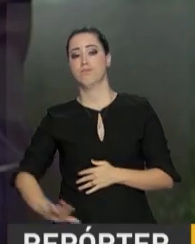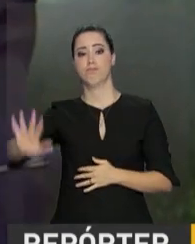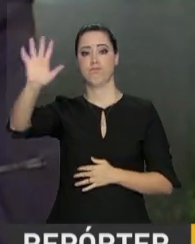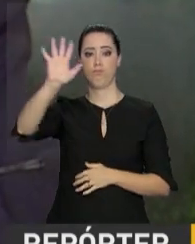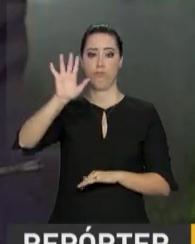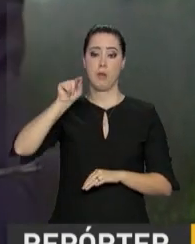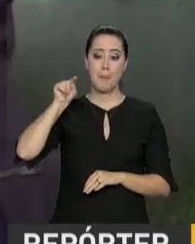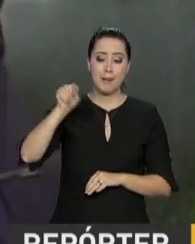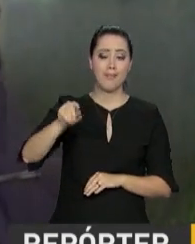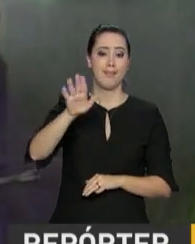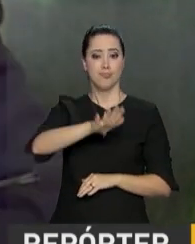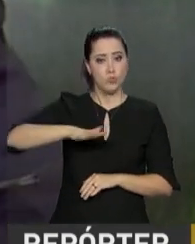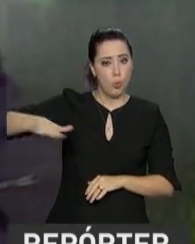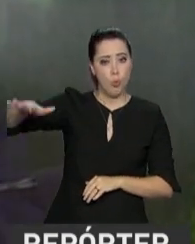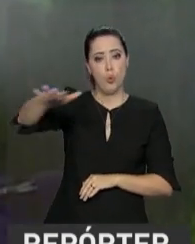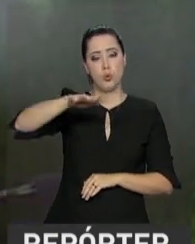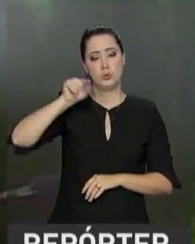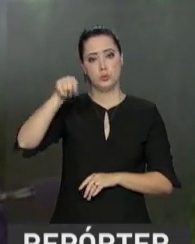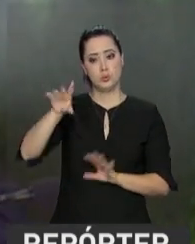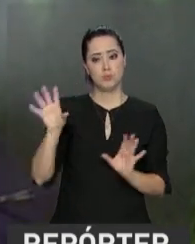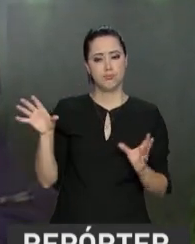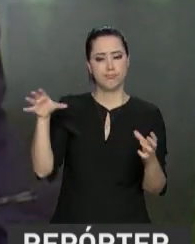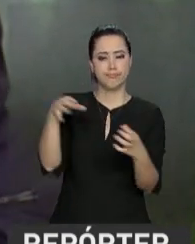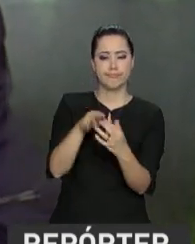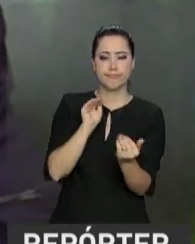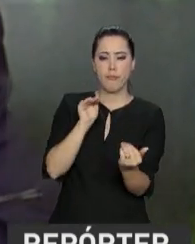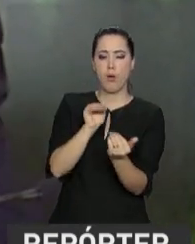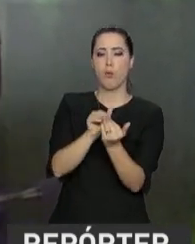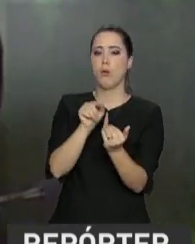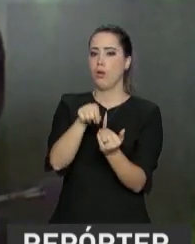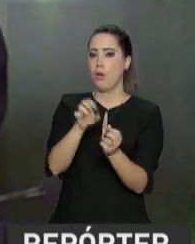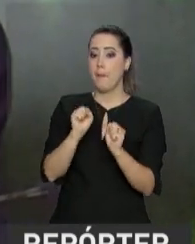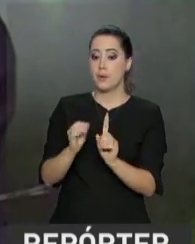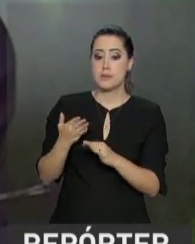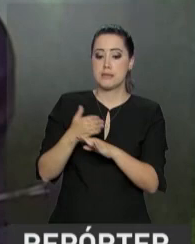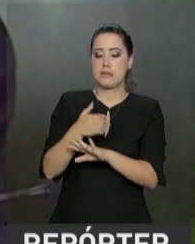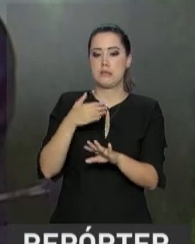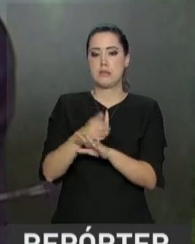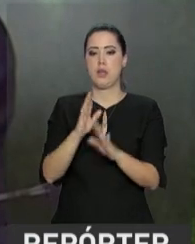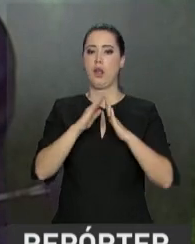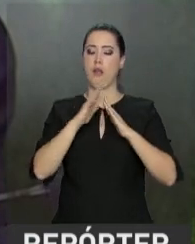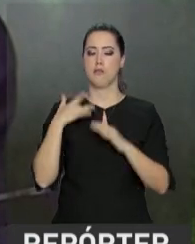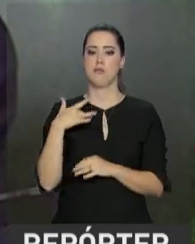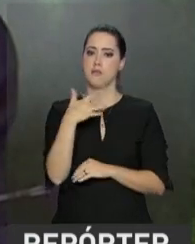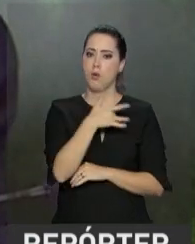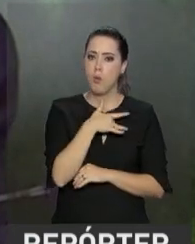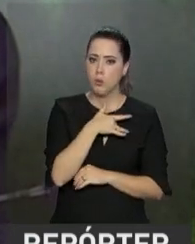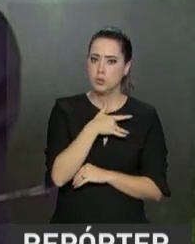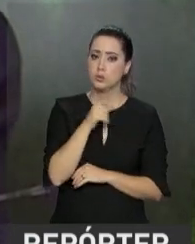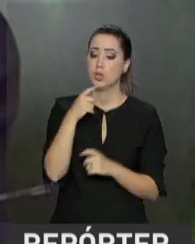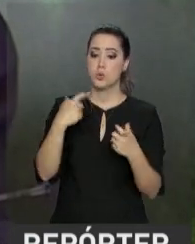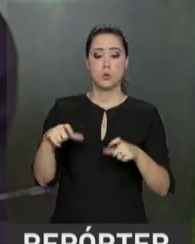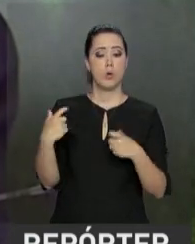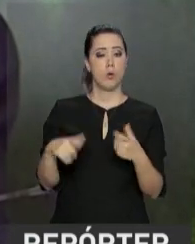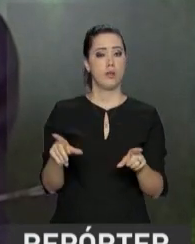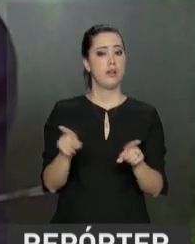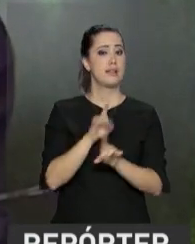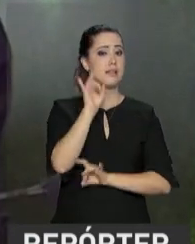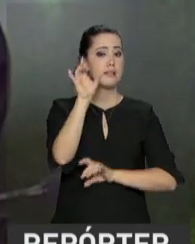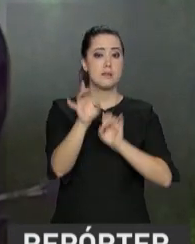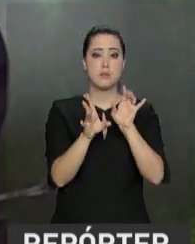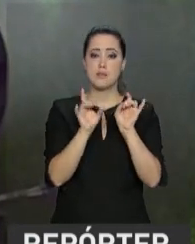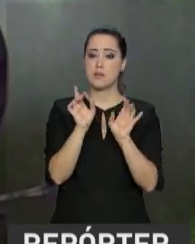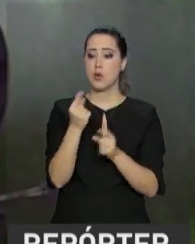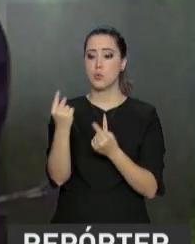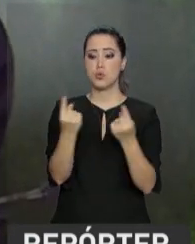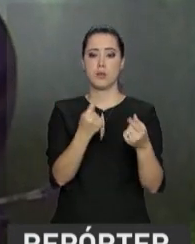pra que ela possa efetivamente comparecer aos postos de saúde aos momentos especiais